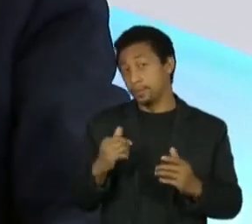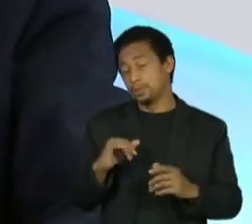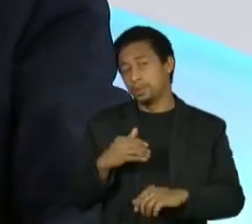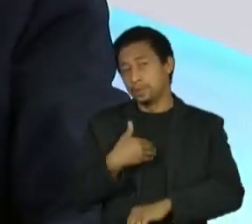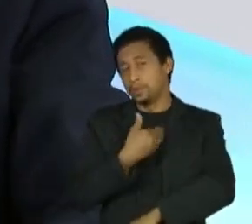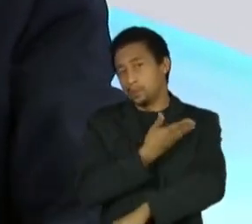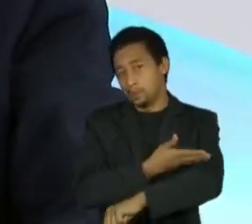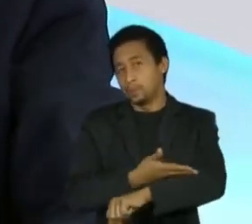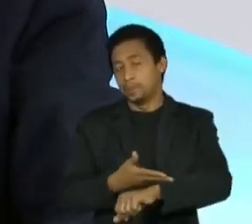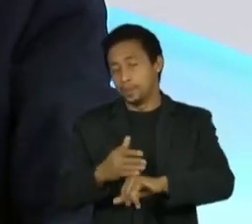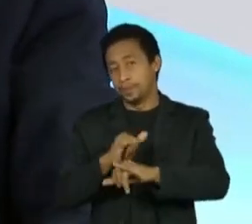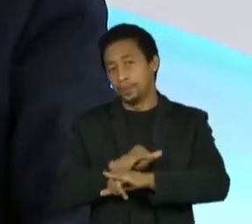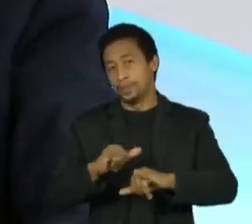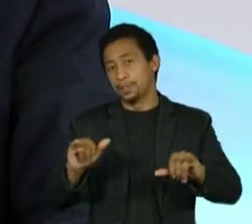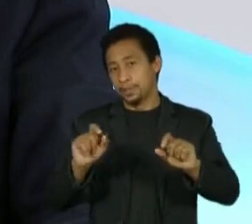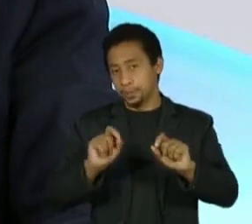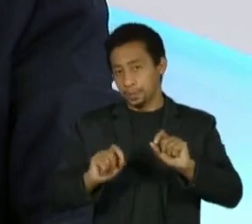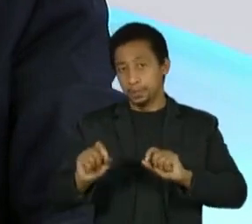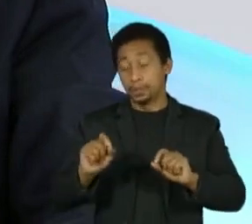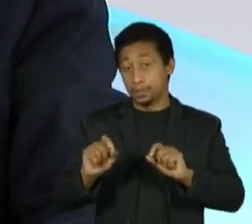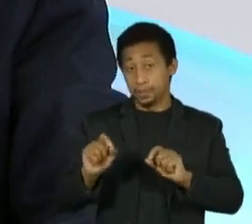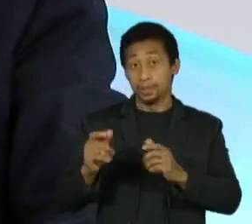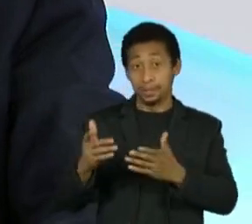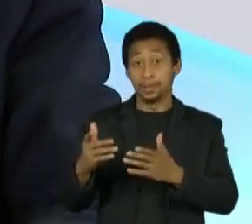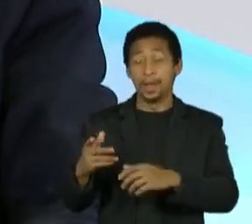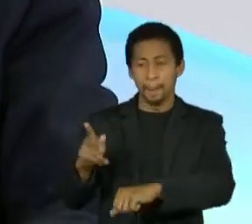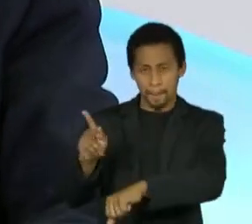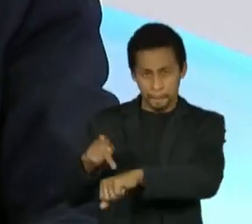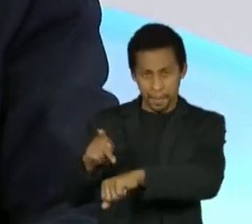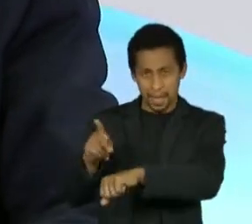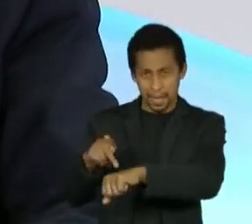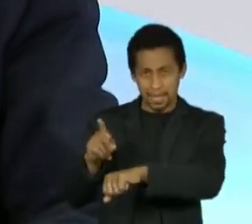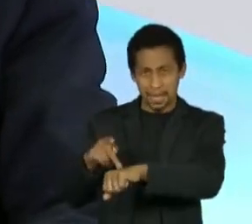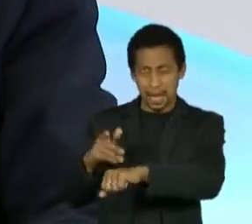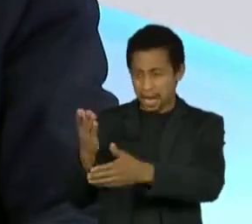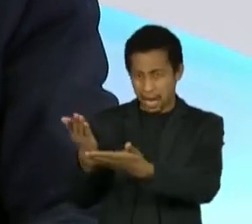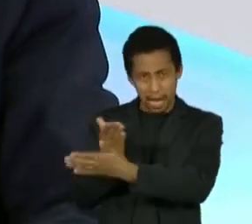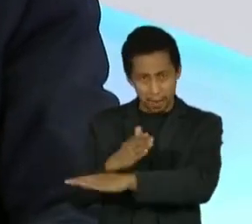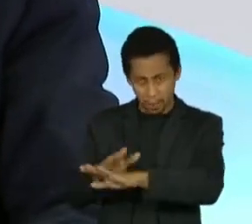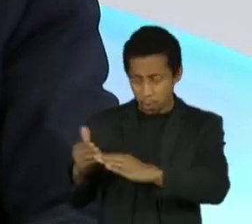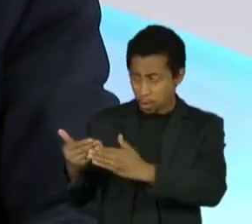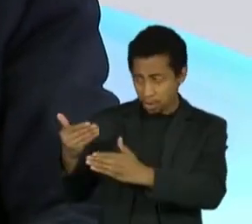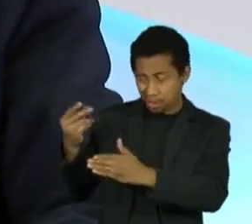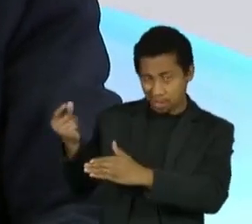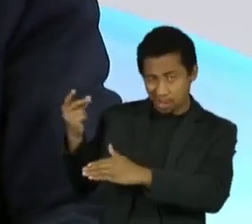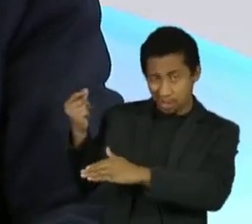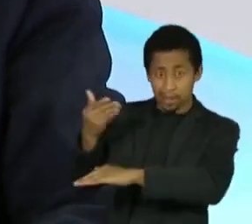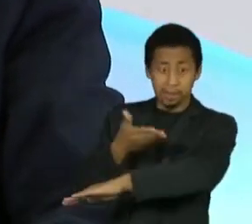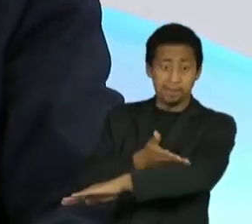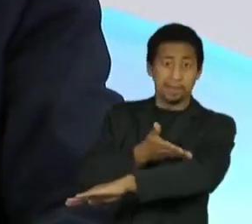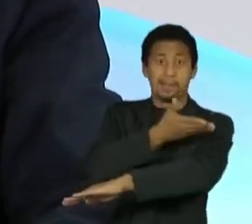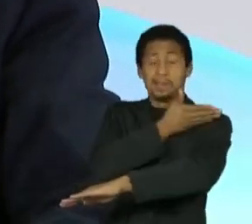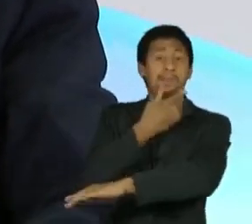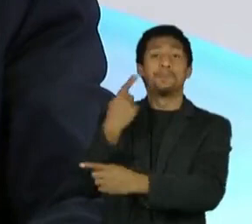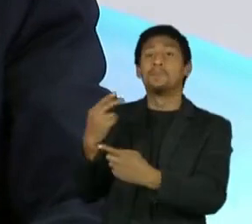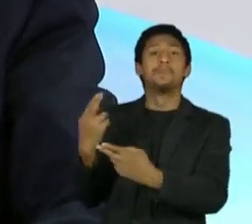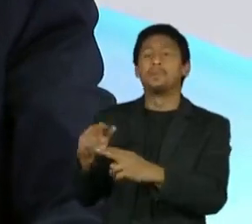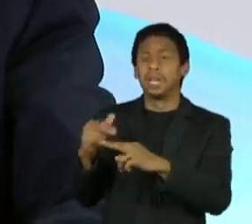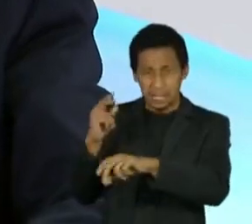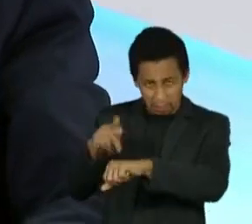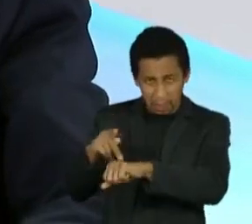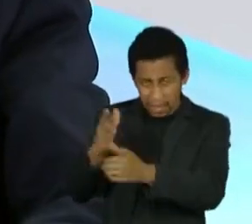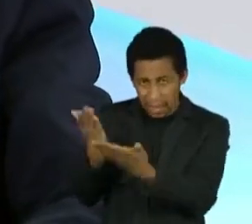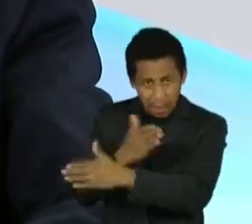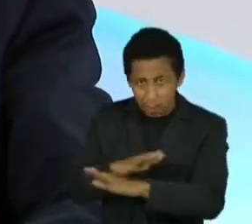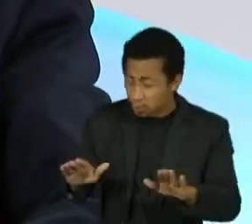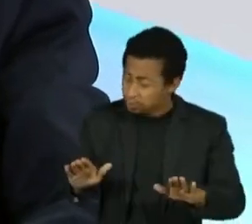a idade da pedra não acabou por falta de Pedra e aí do petróleo não vai acabar a era do petróleo vai acabar por pode fazer